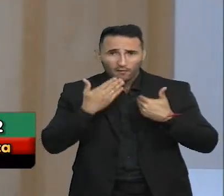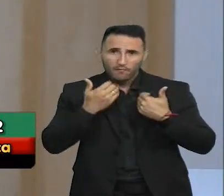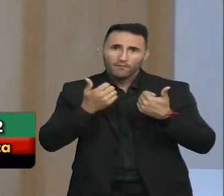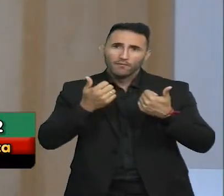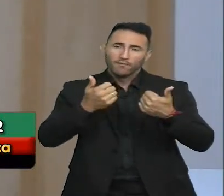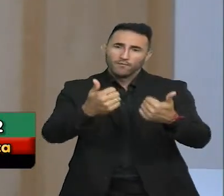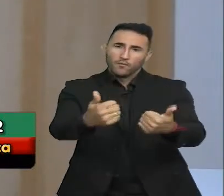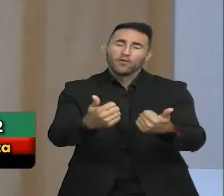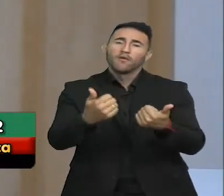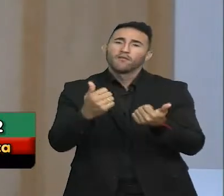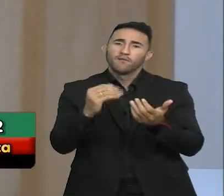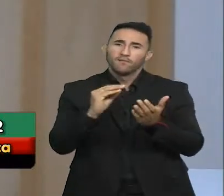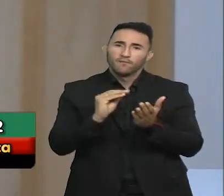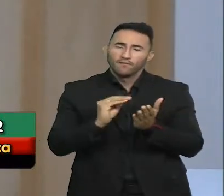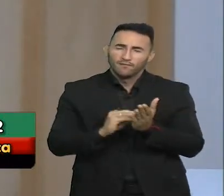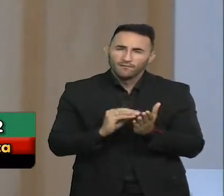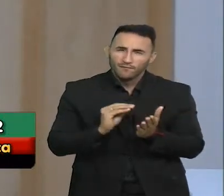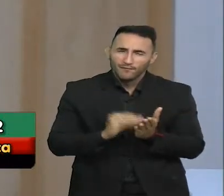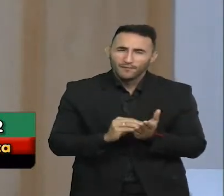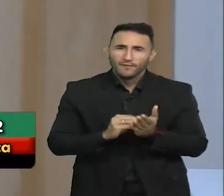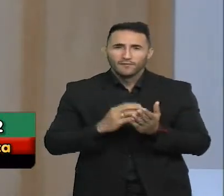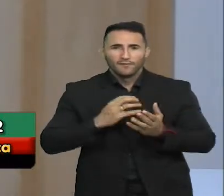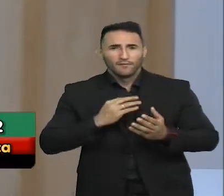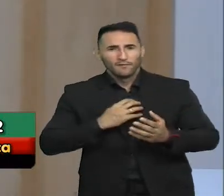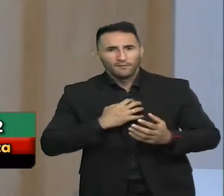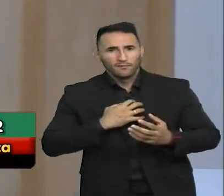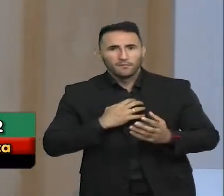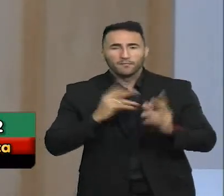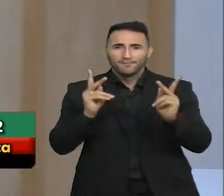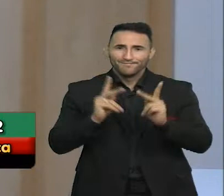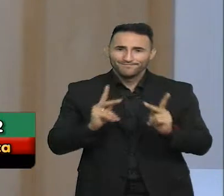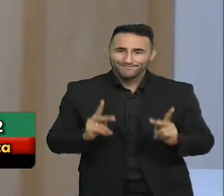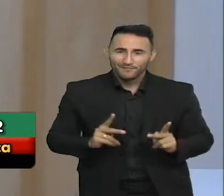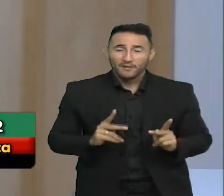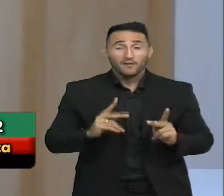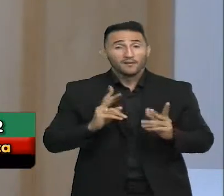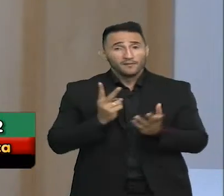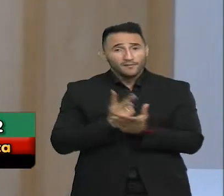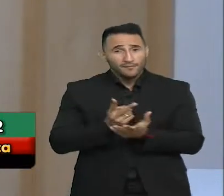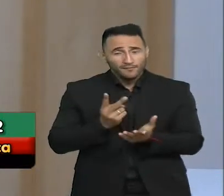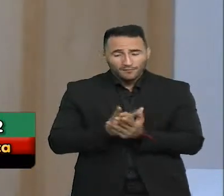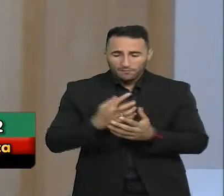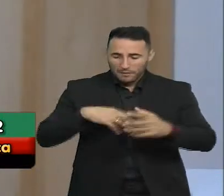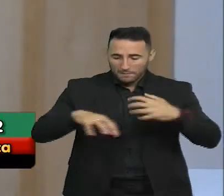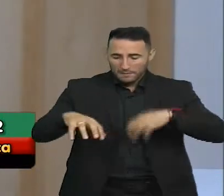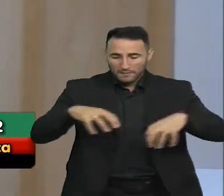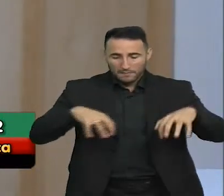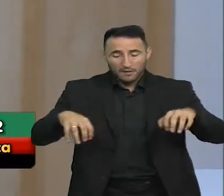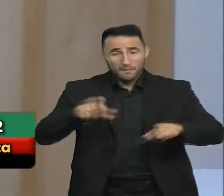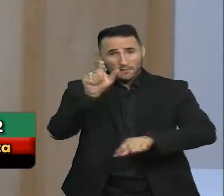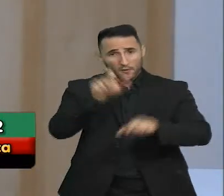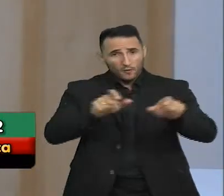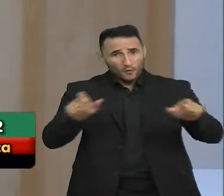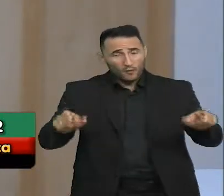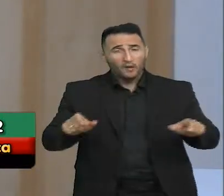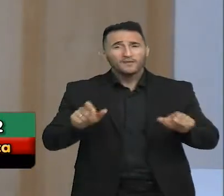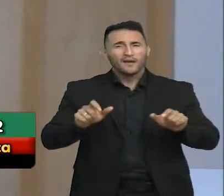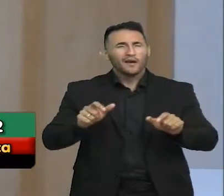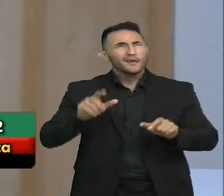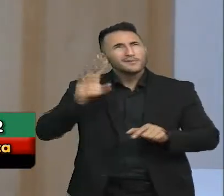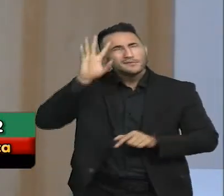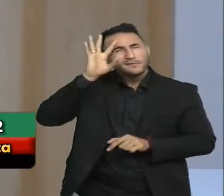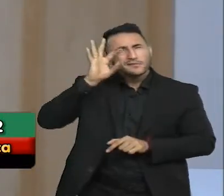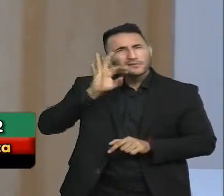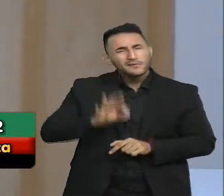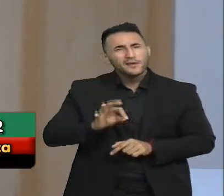ao ódio, que tem crescido em todos os segmentos sociais, levando setores e indivíduos desajustados a